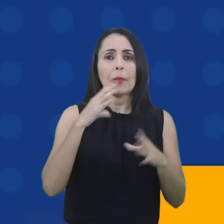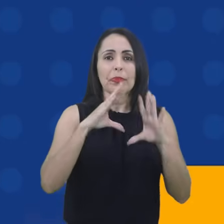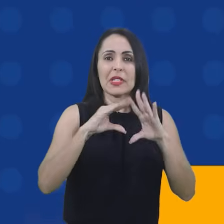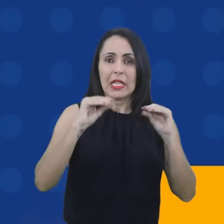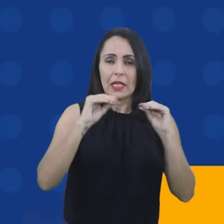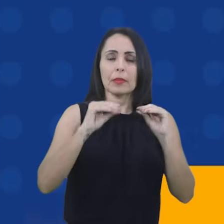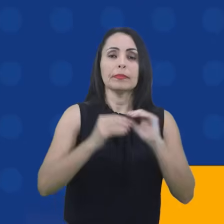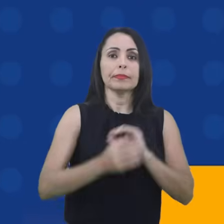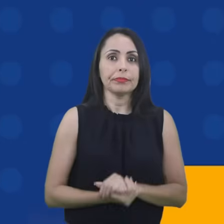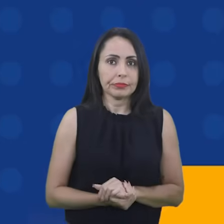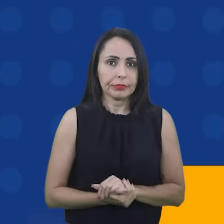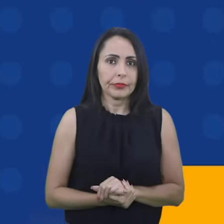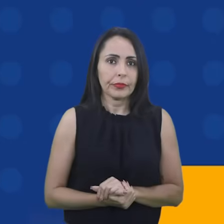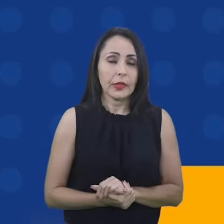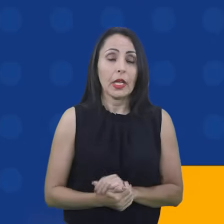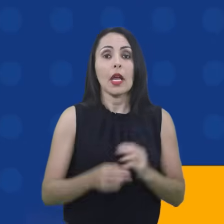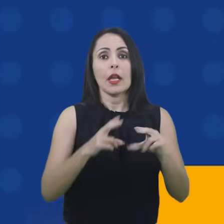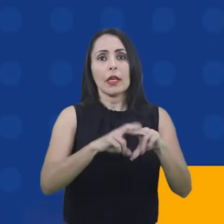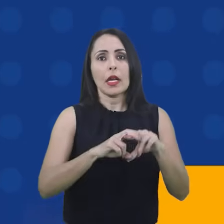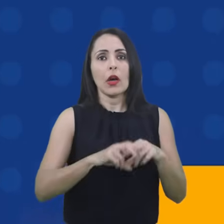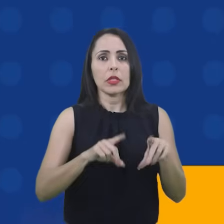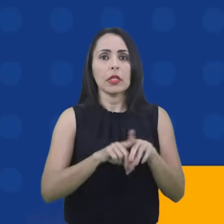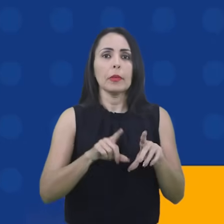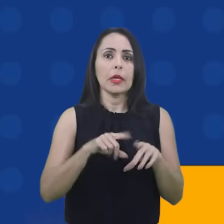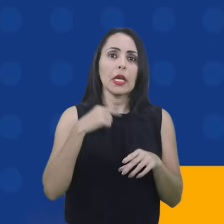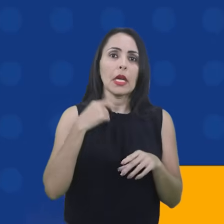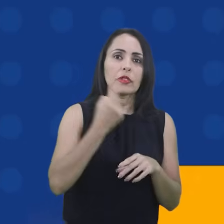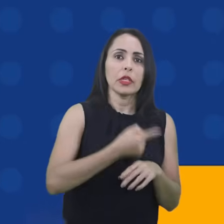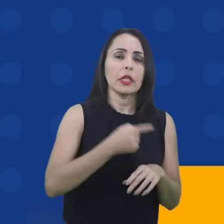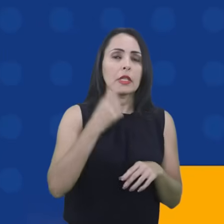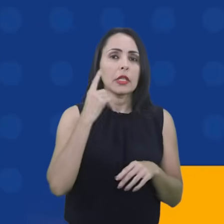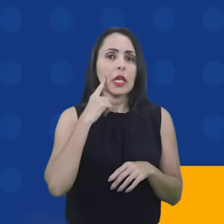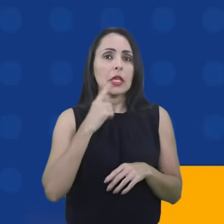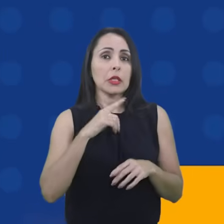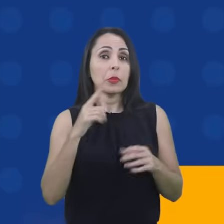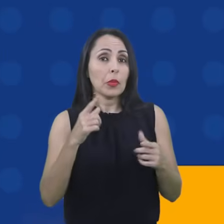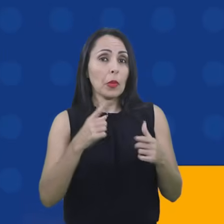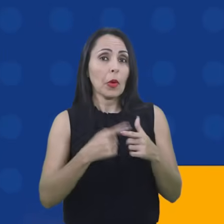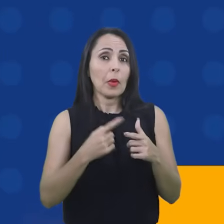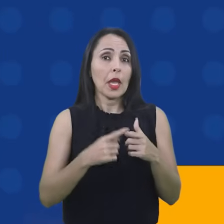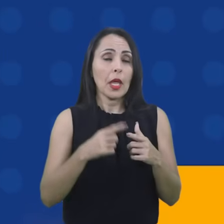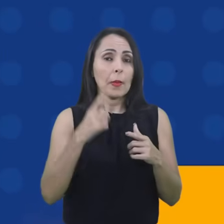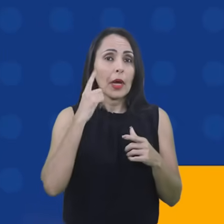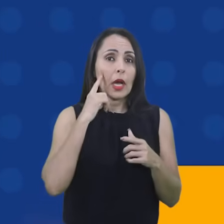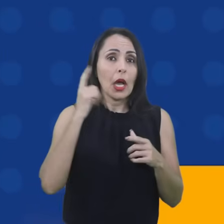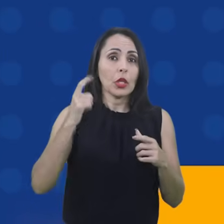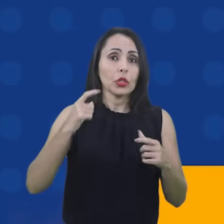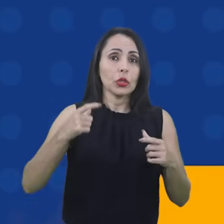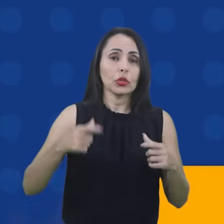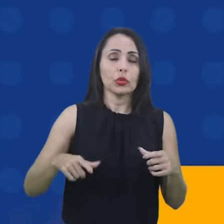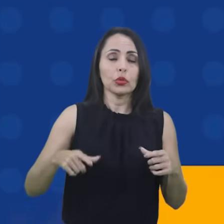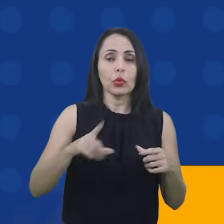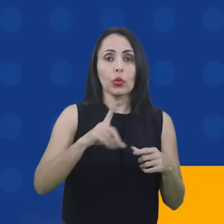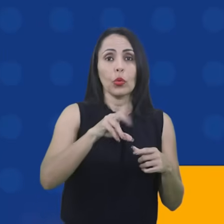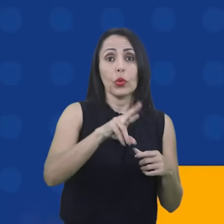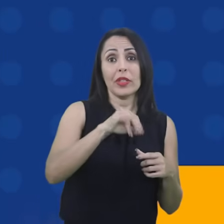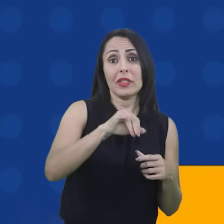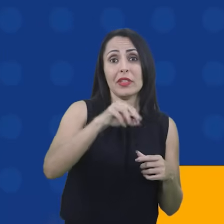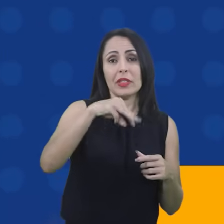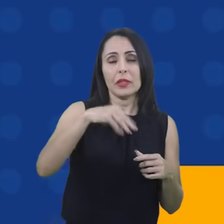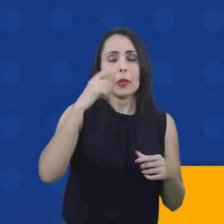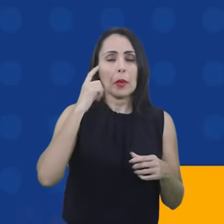Causas não bucais do mau hálito, né, como destaque a gente tem a insuficiência renal, as infecções pulmonares, né,